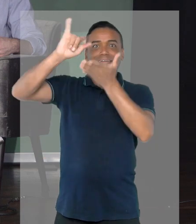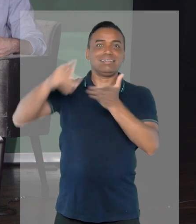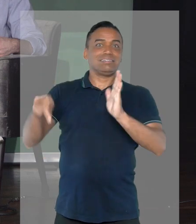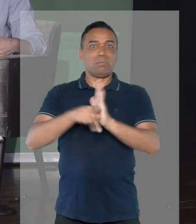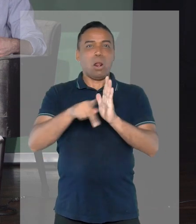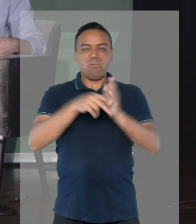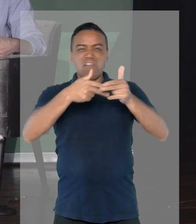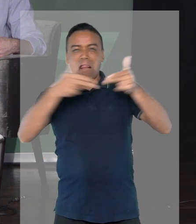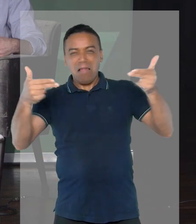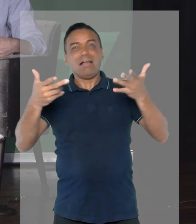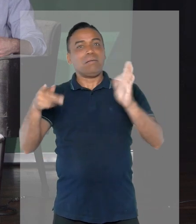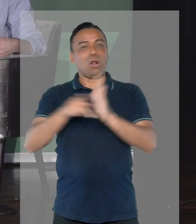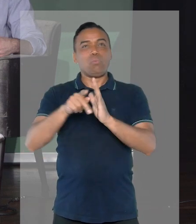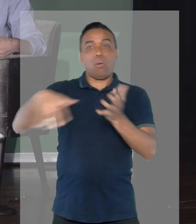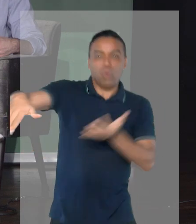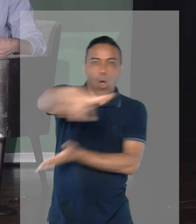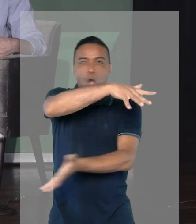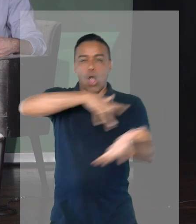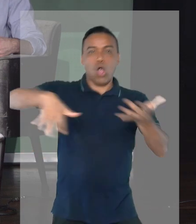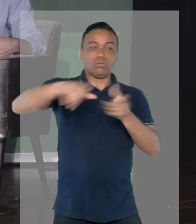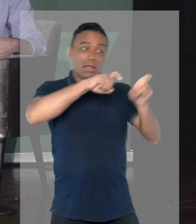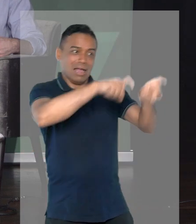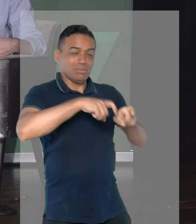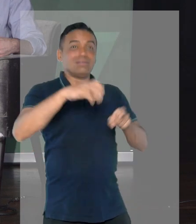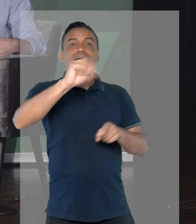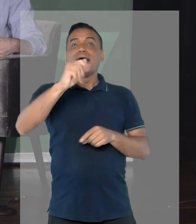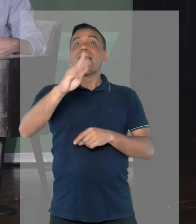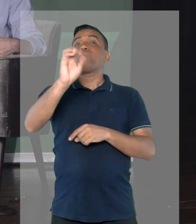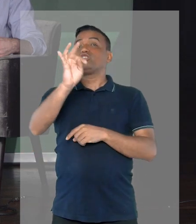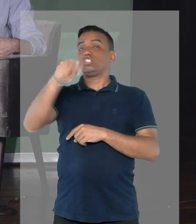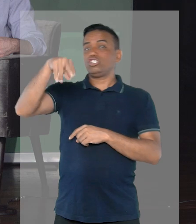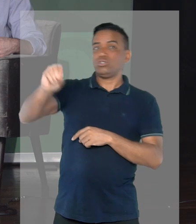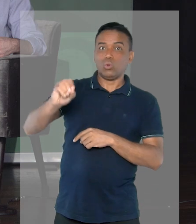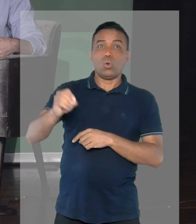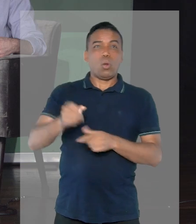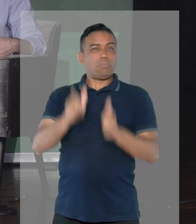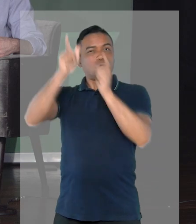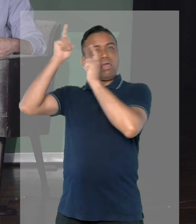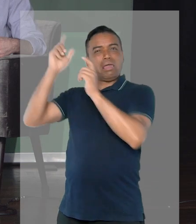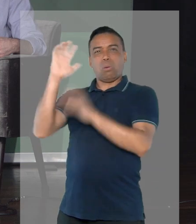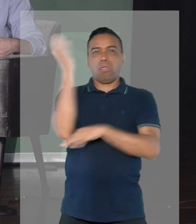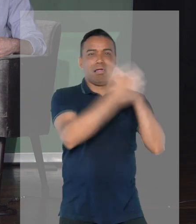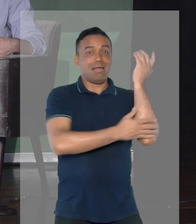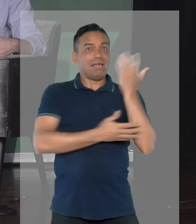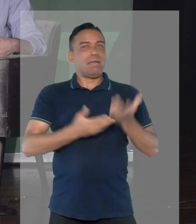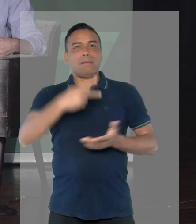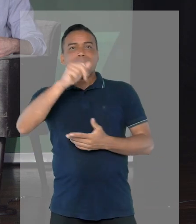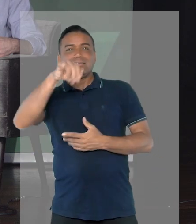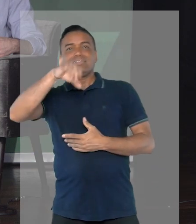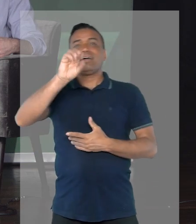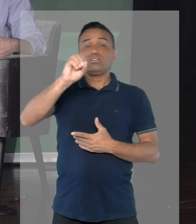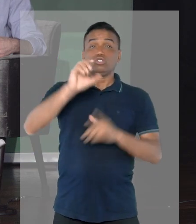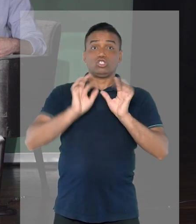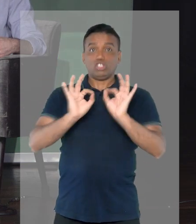cosmopolita, polilíngue paroquiano cósmico, caipira cabotino, epistoleiro dos Pinheirais, parnasiano chique,